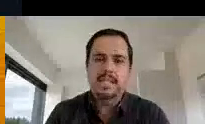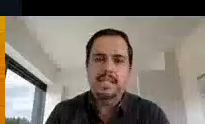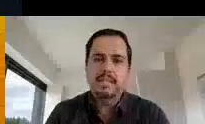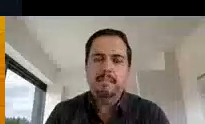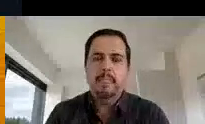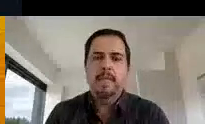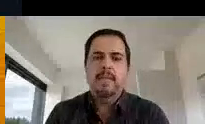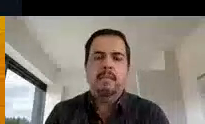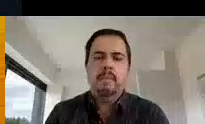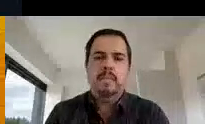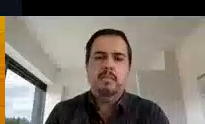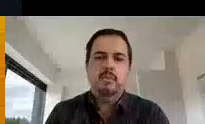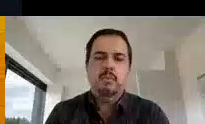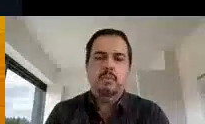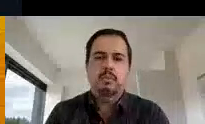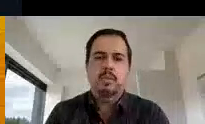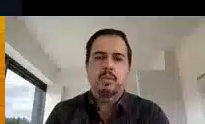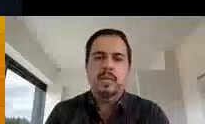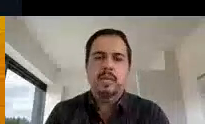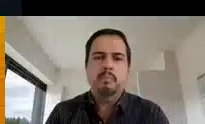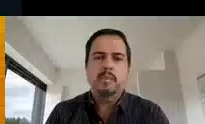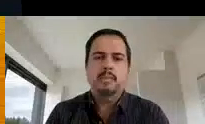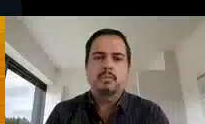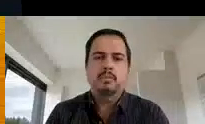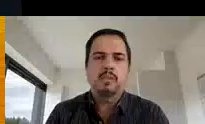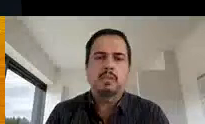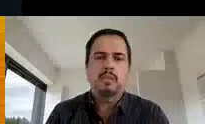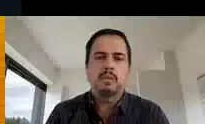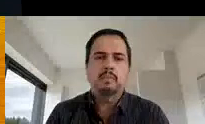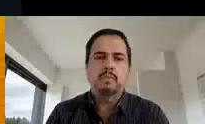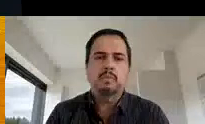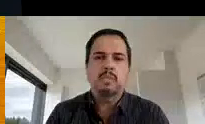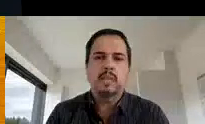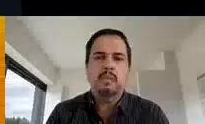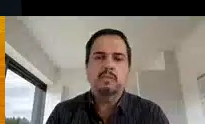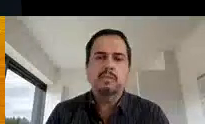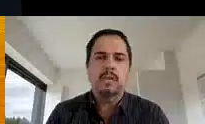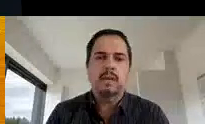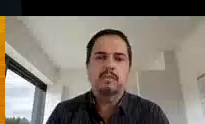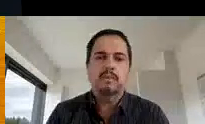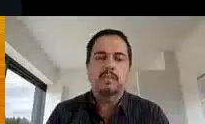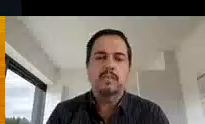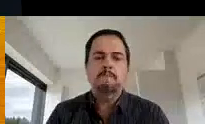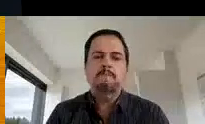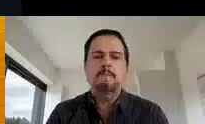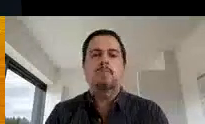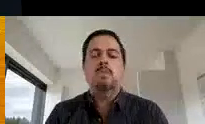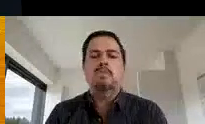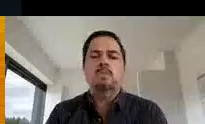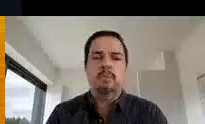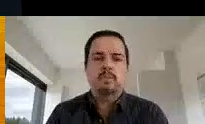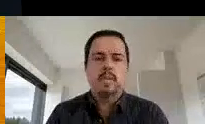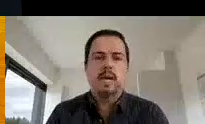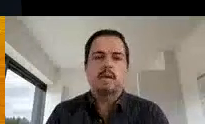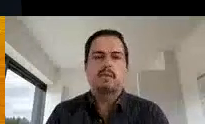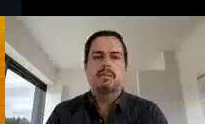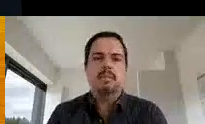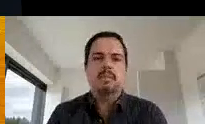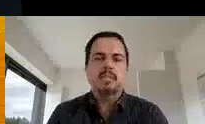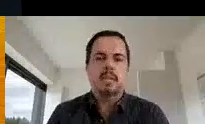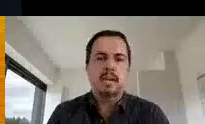analisar dia a dia que página que o seu produto está no marketplace, quantas pessoas entraram no seu site, quanto tempo